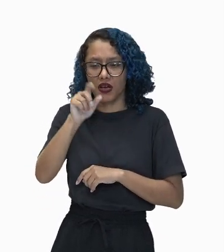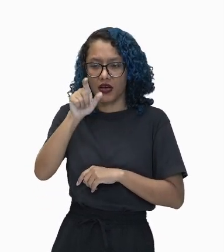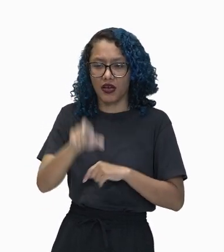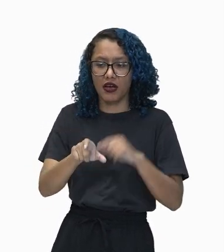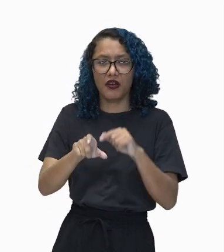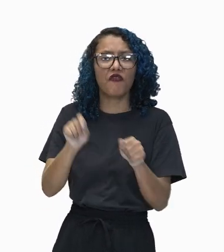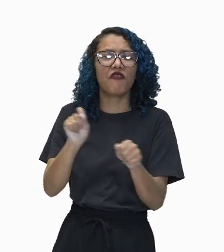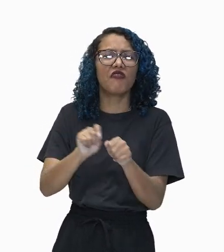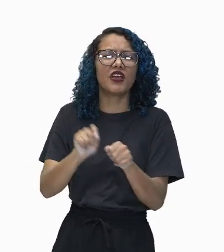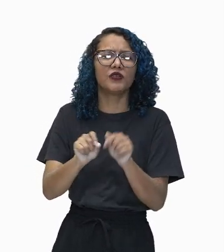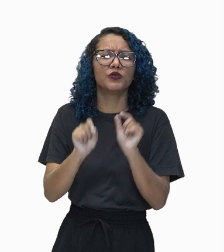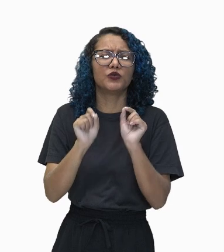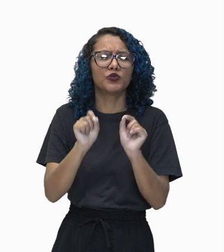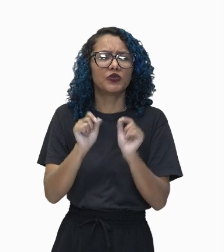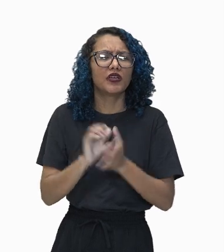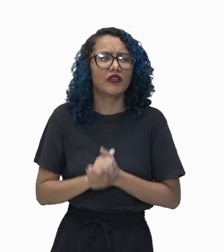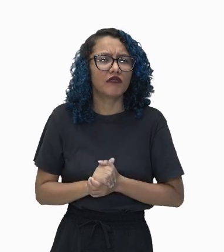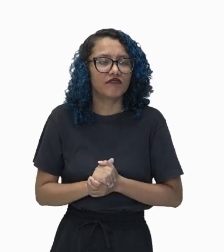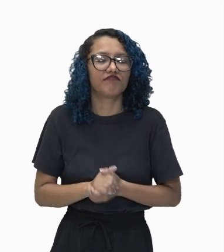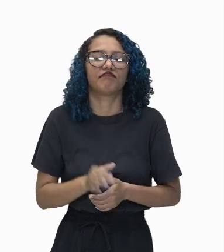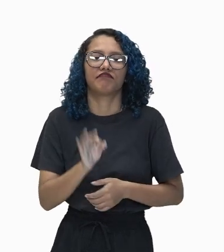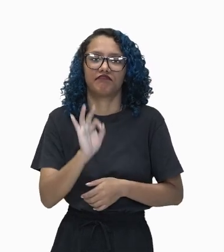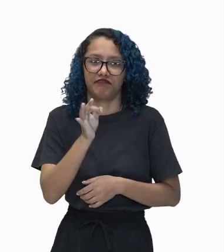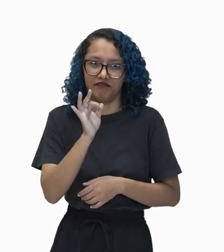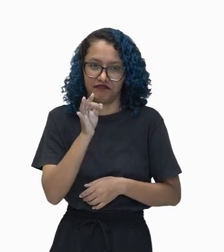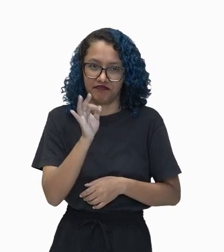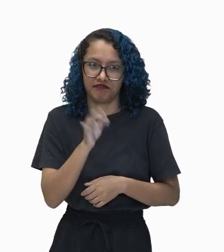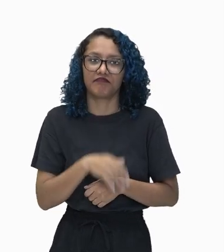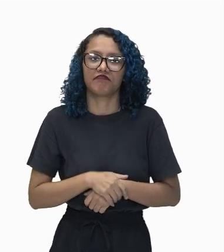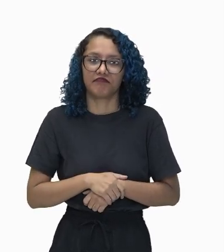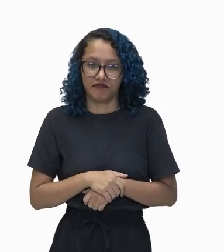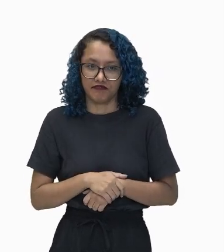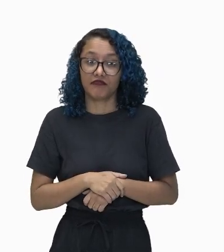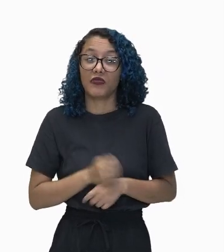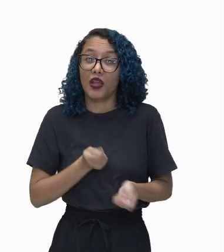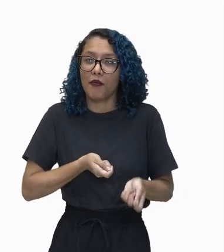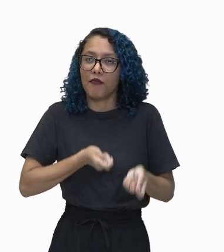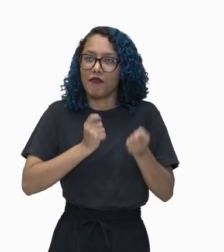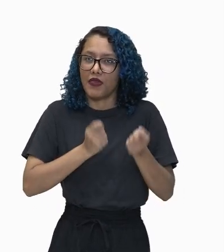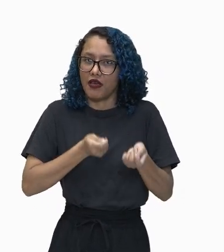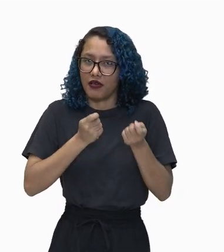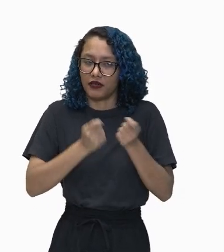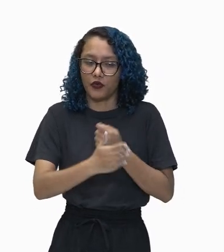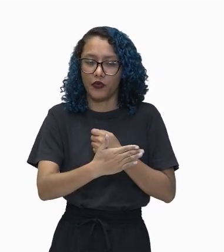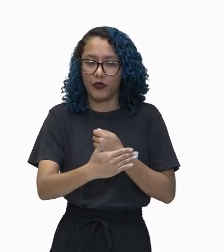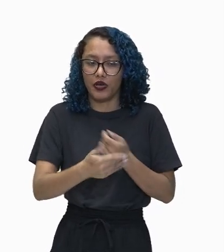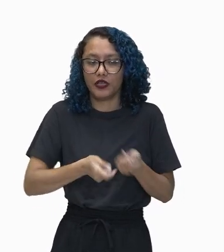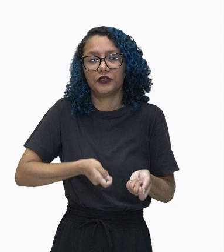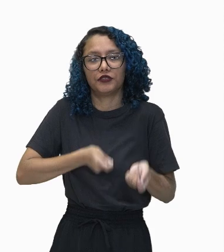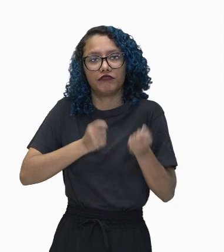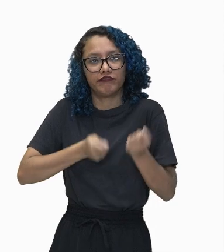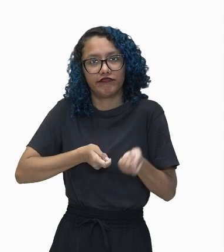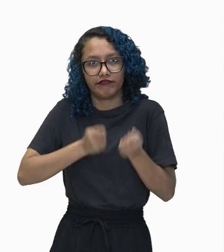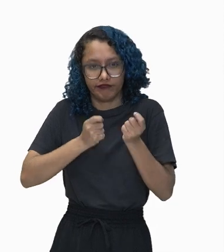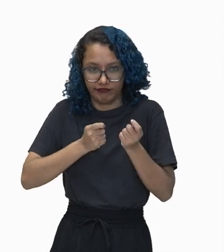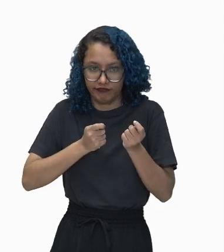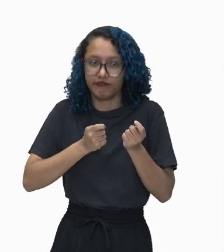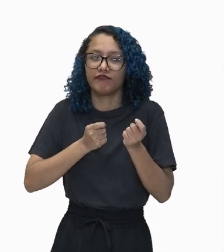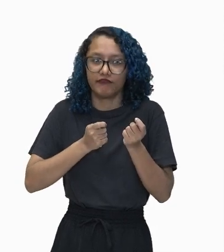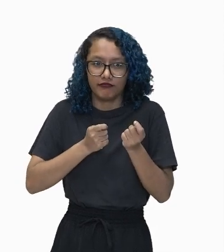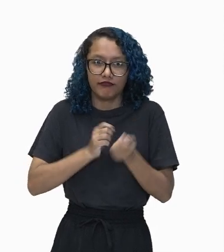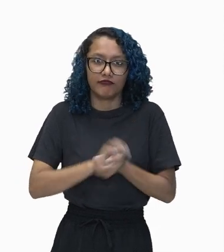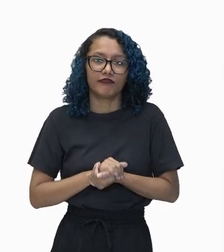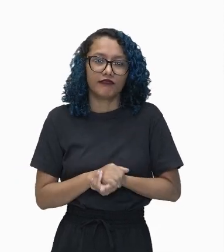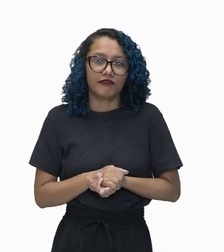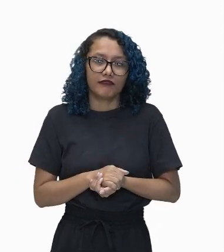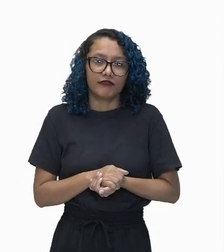Exatamente, é isso, eu ouvi daqui. O Mário pesca pirarucu. Temos aí o predicado do